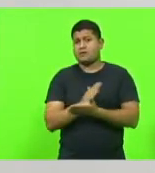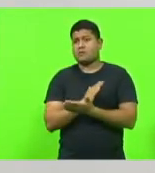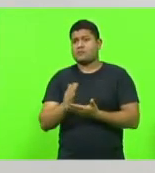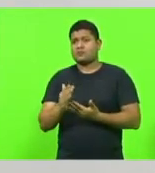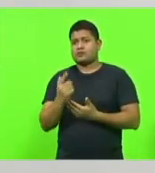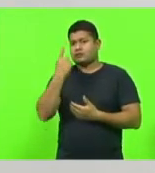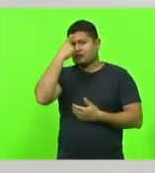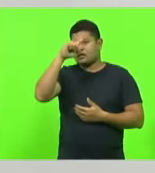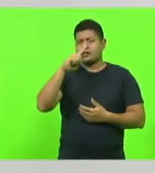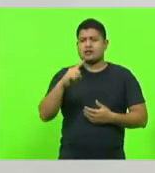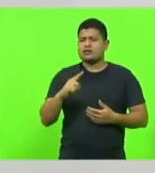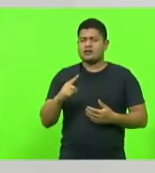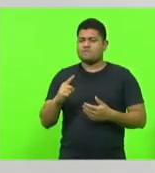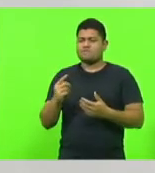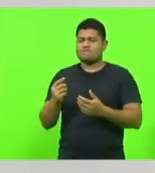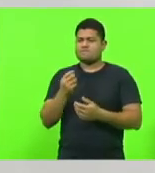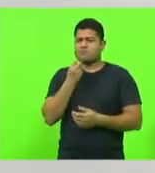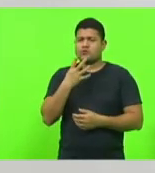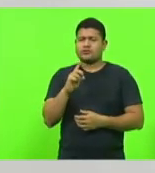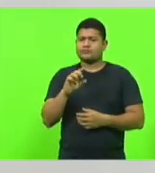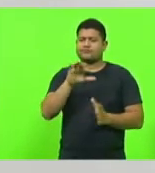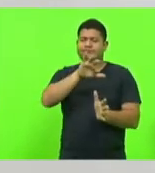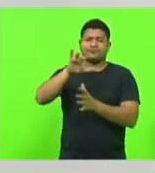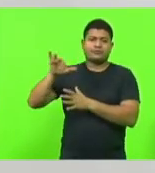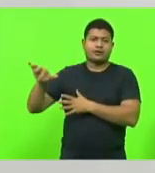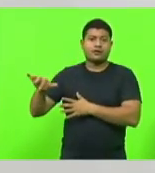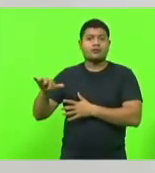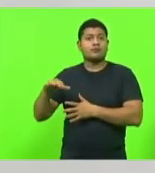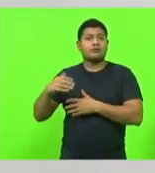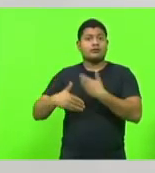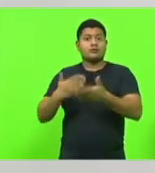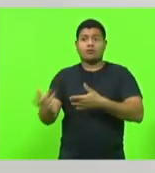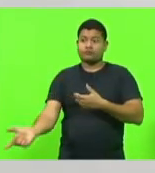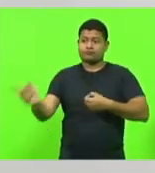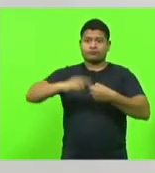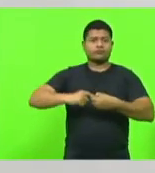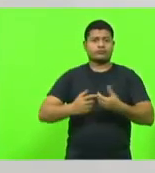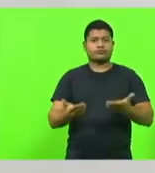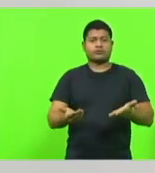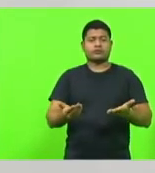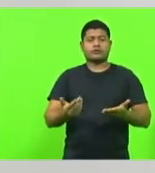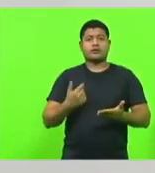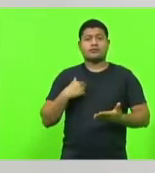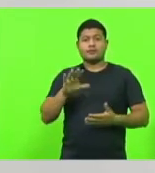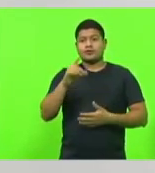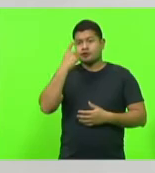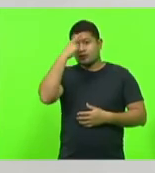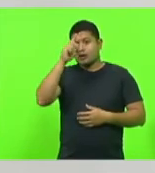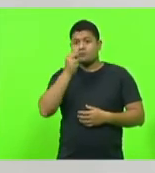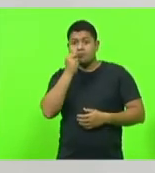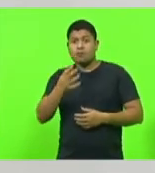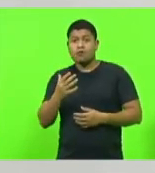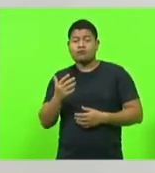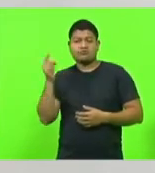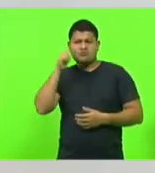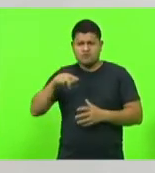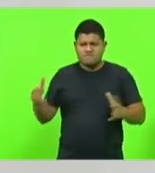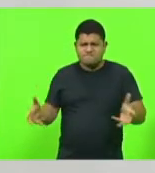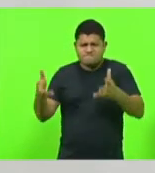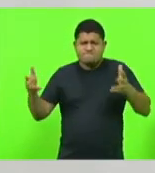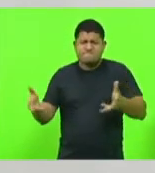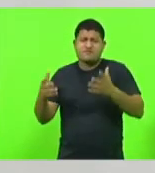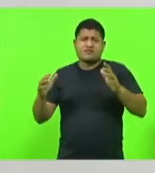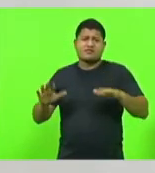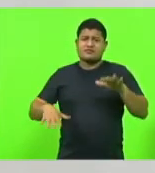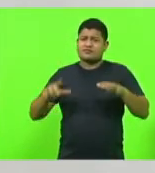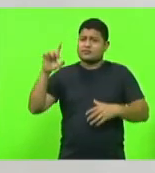elas apenas ficam de lado um tempinho. Ideia boa é uma dificuldade, para você fazer ela vingar, ela